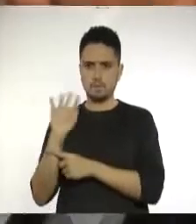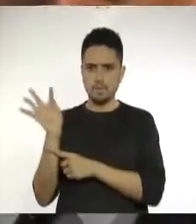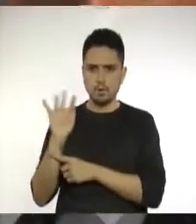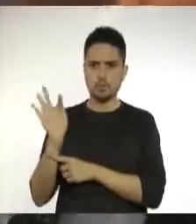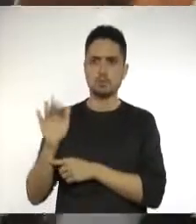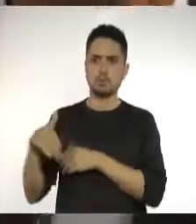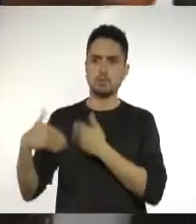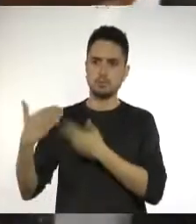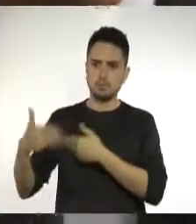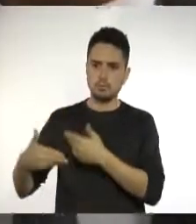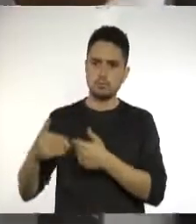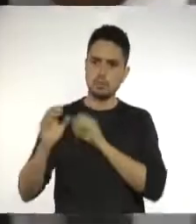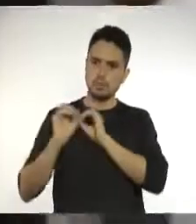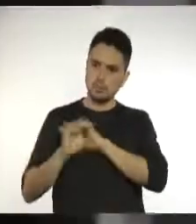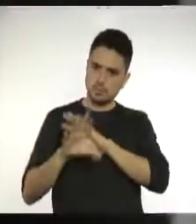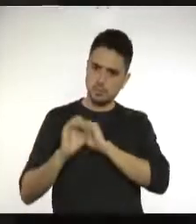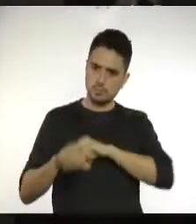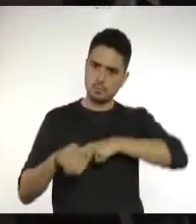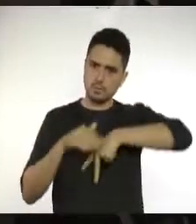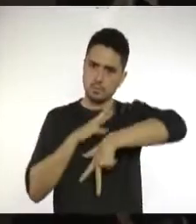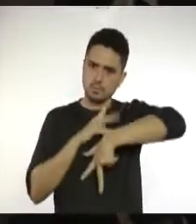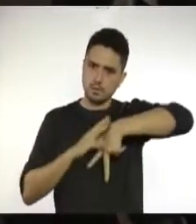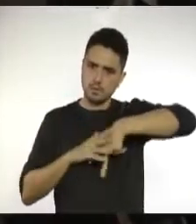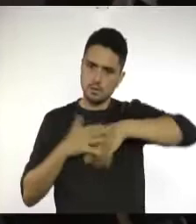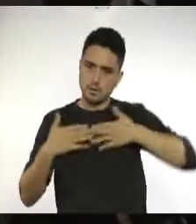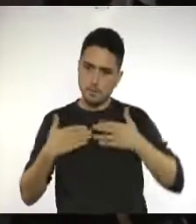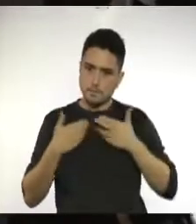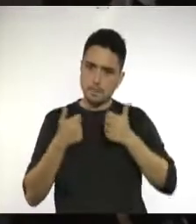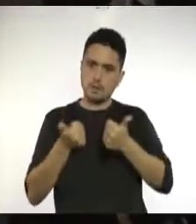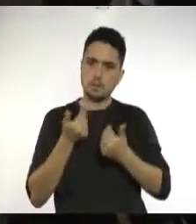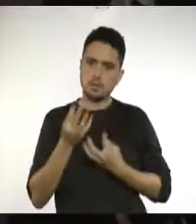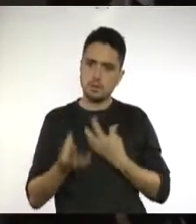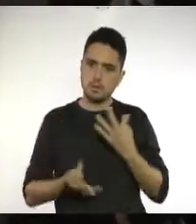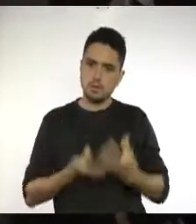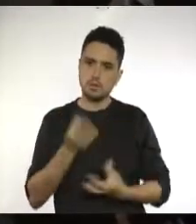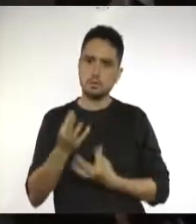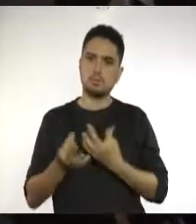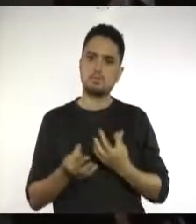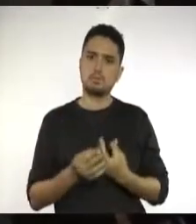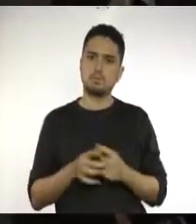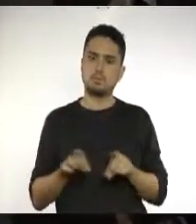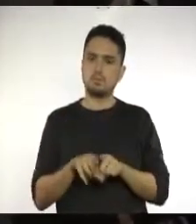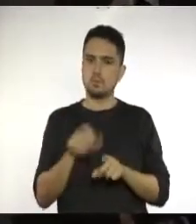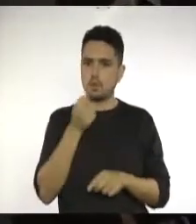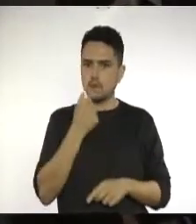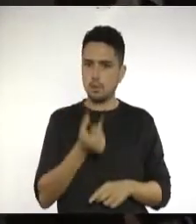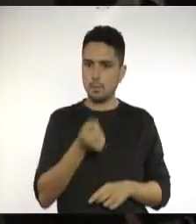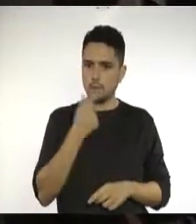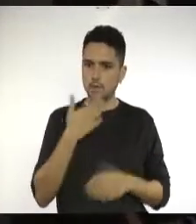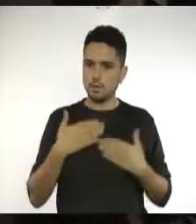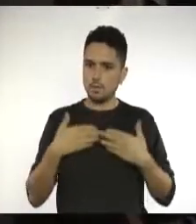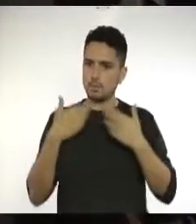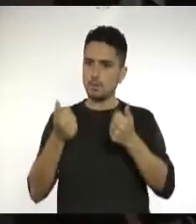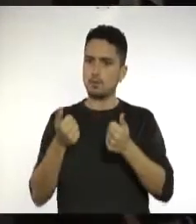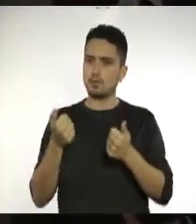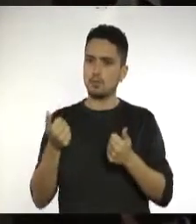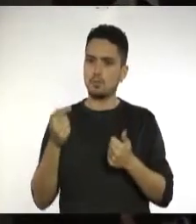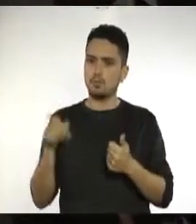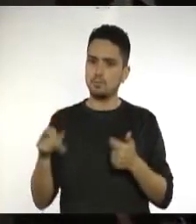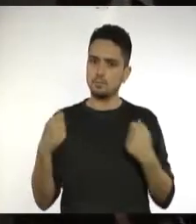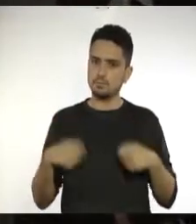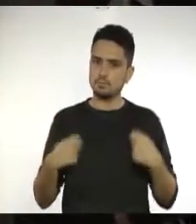ao paciente, na adoção da melhor terapêutica e, portanto, do medicamento, da medicação mais adequada,